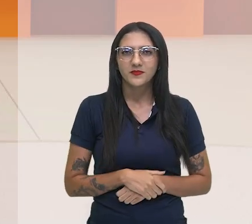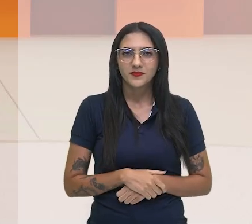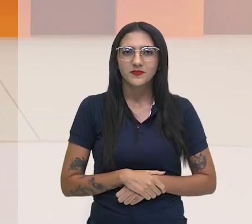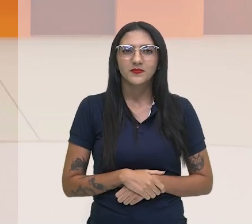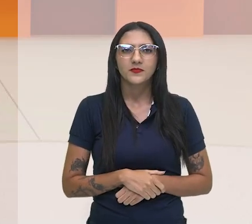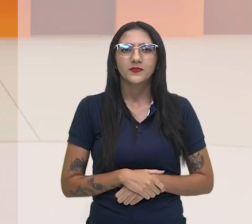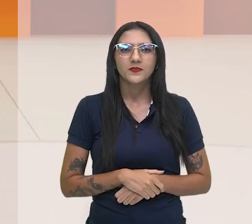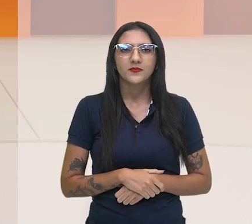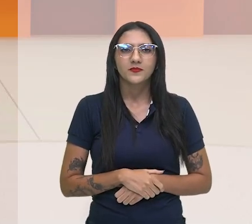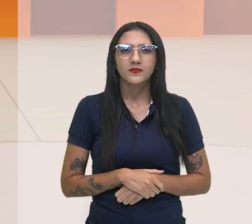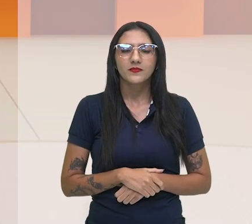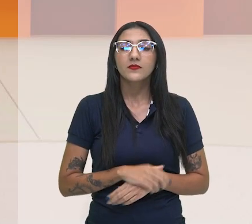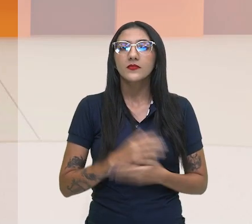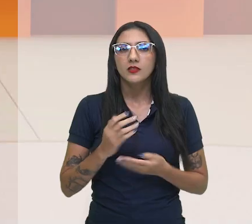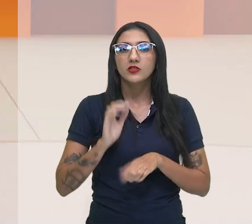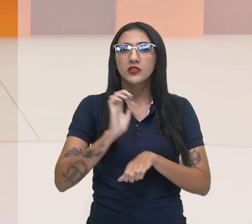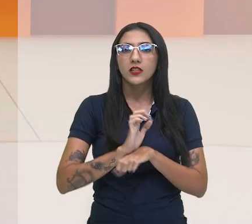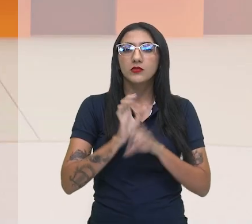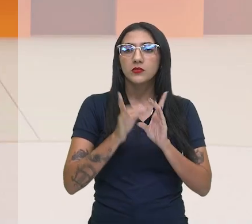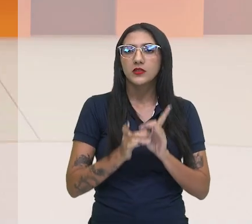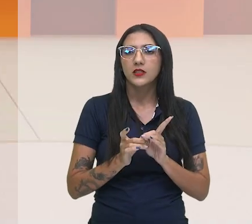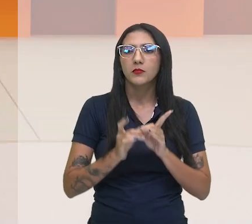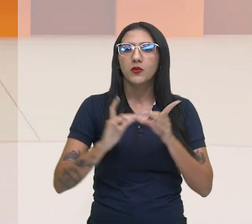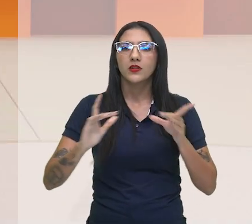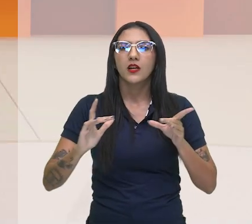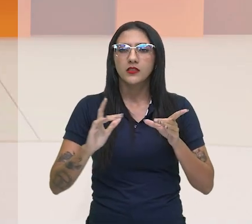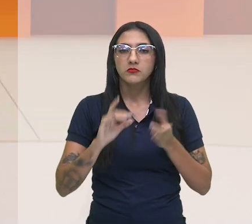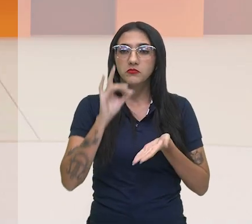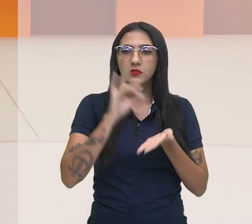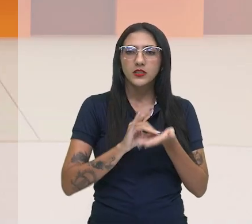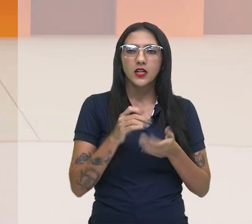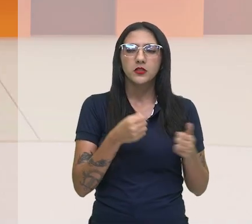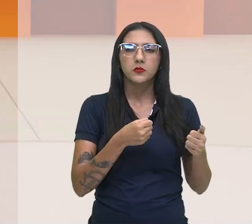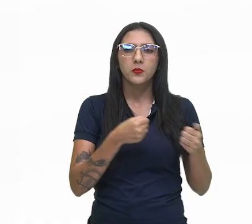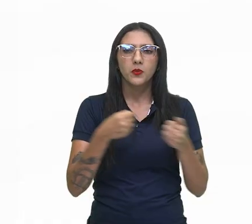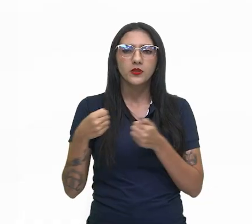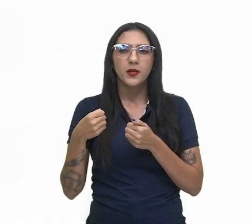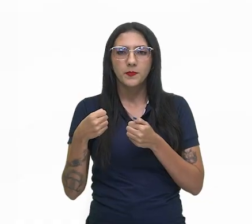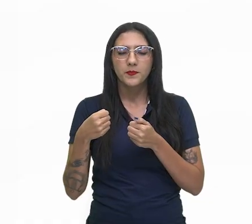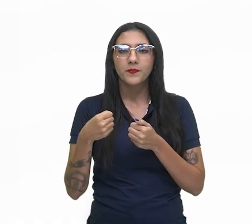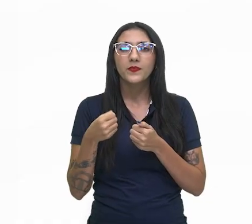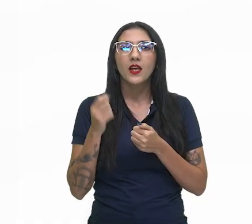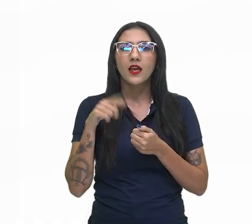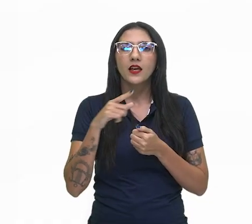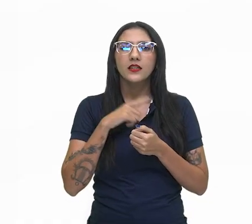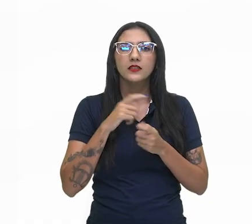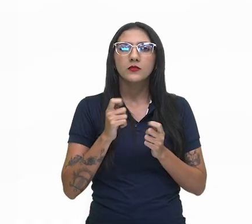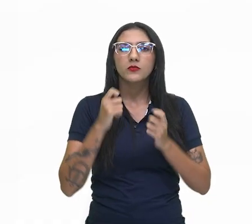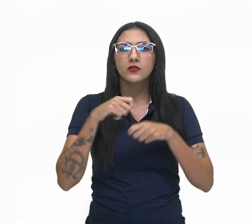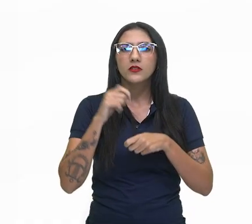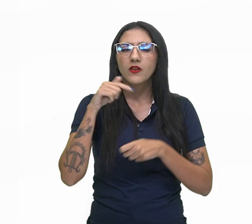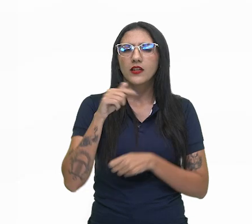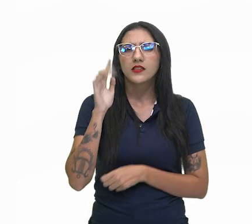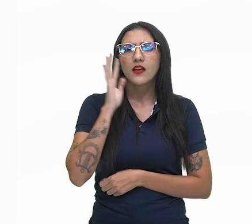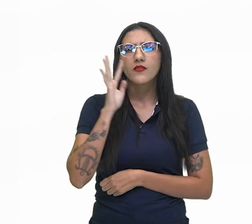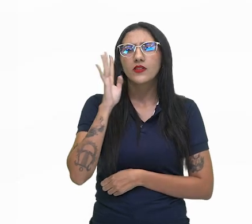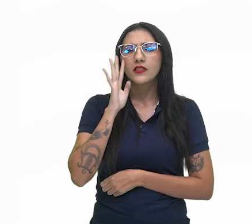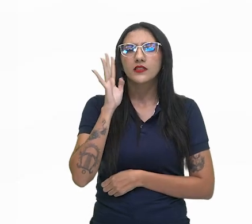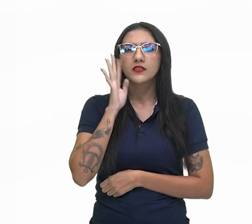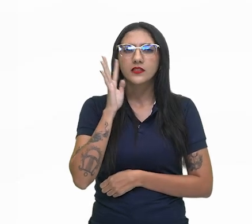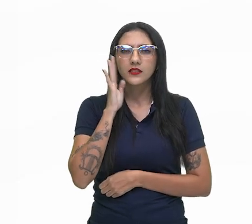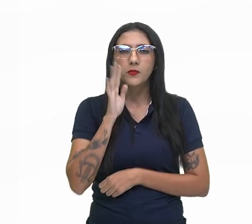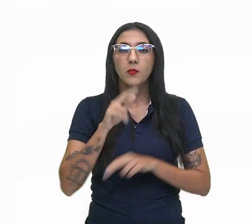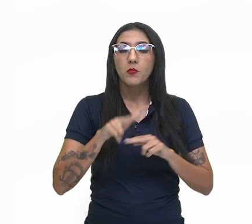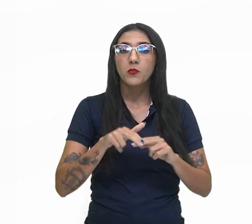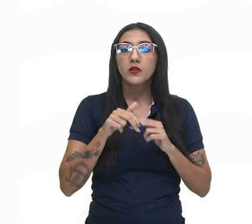Então, Estado democrático de direito e legitimidade do poder, eles nos levam a essa reflexão aí, gente. Por isso